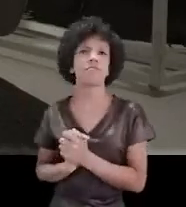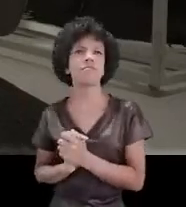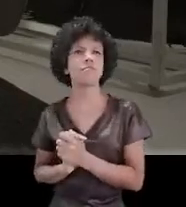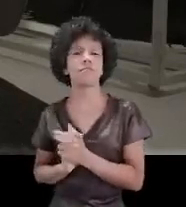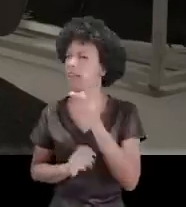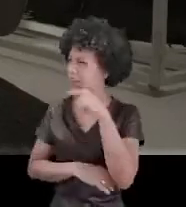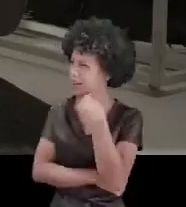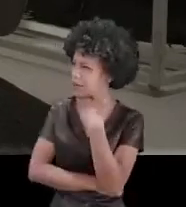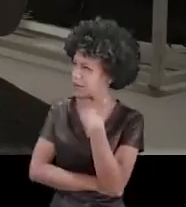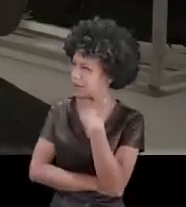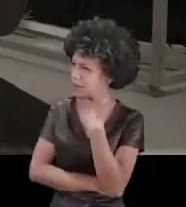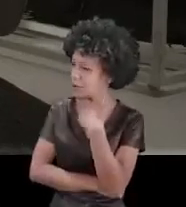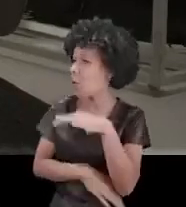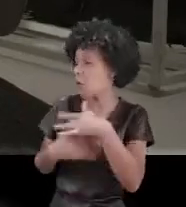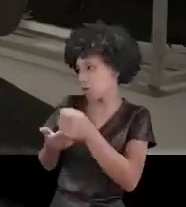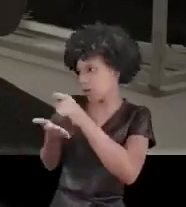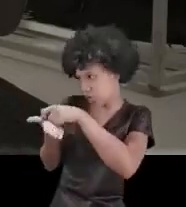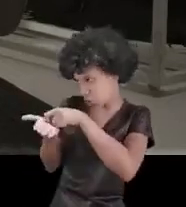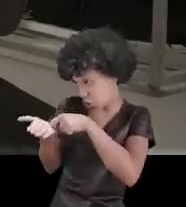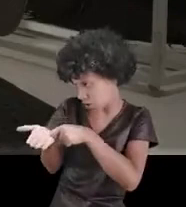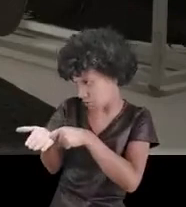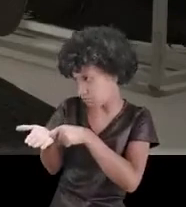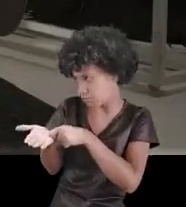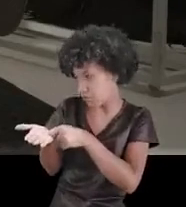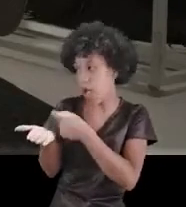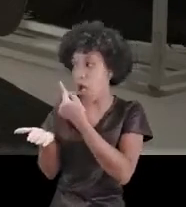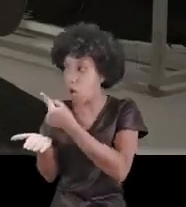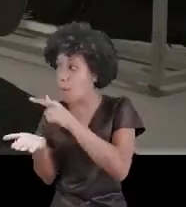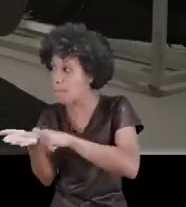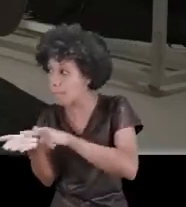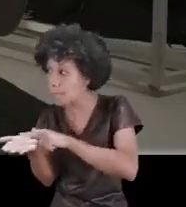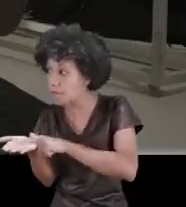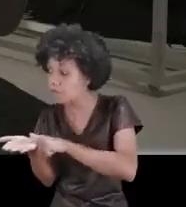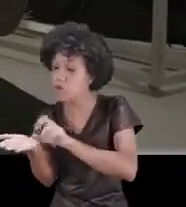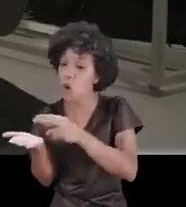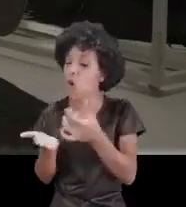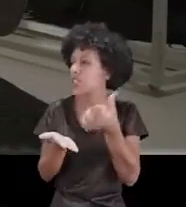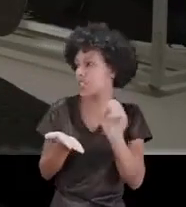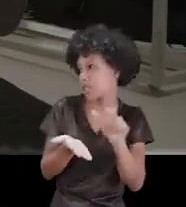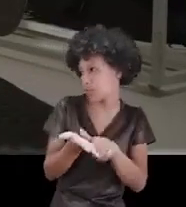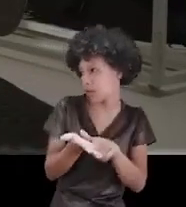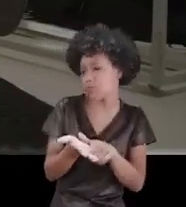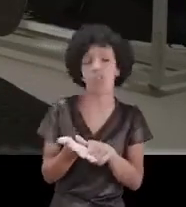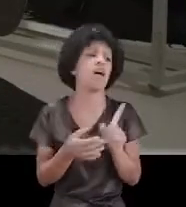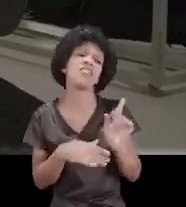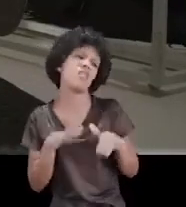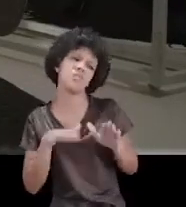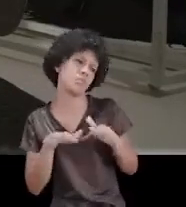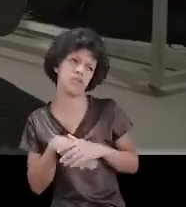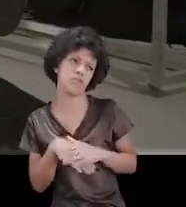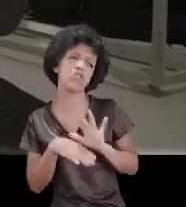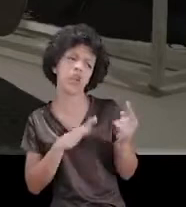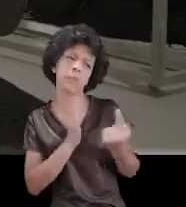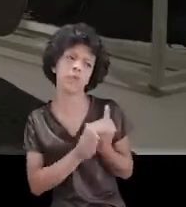quando você joga Você joga assim é um bilhete você joga 60 bilhetes não depende muito já